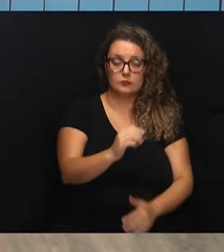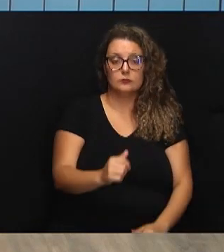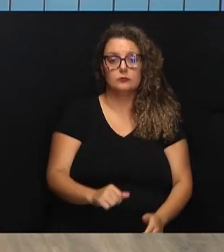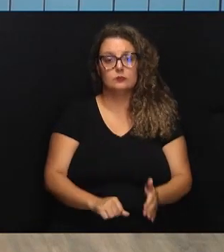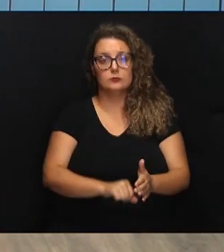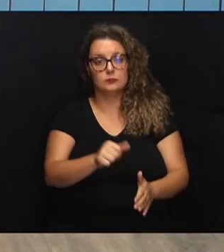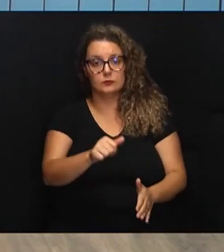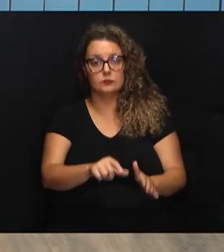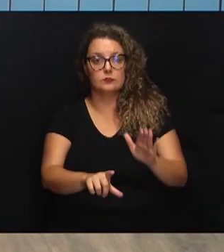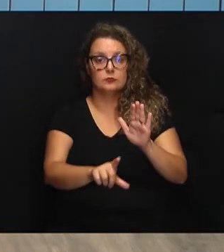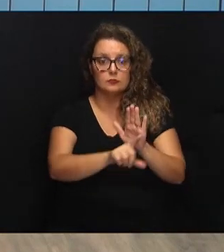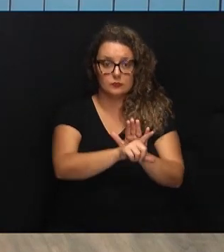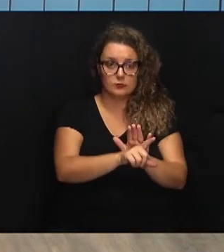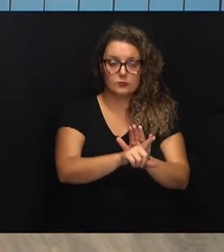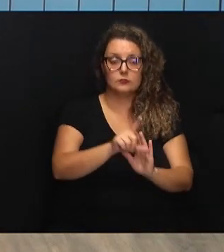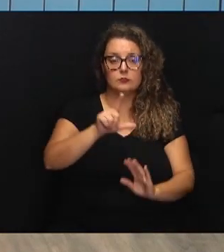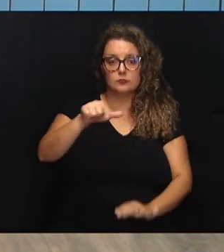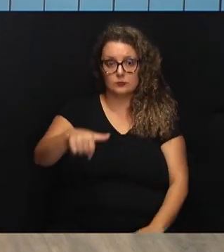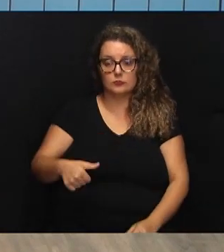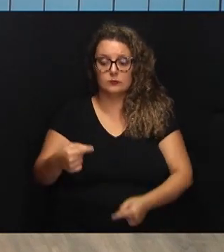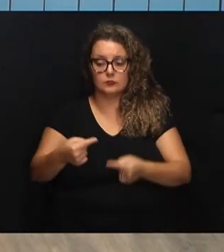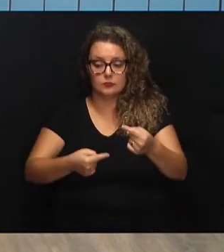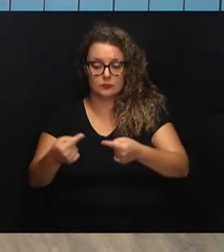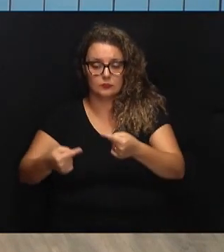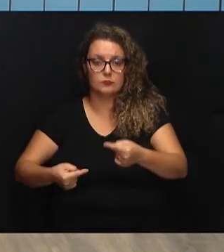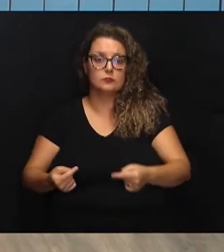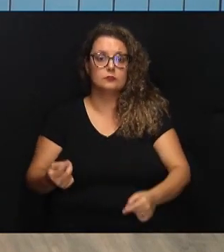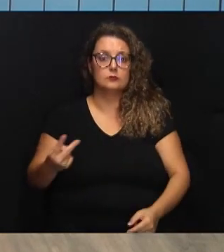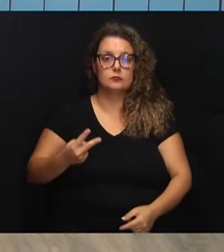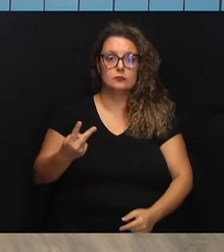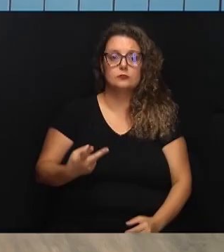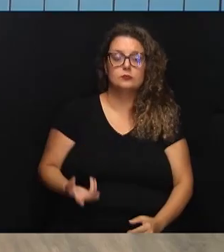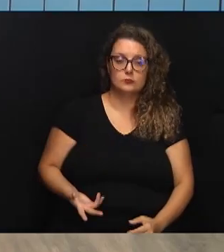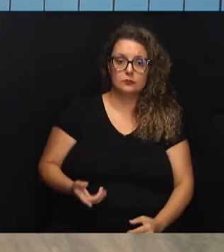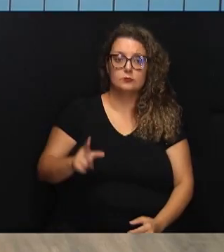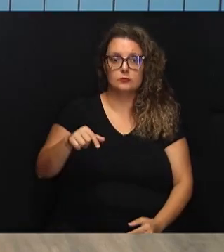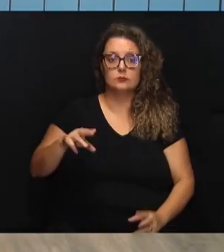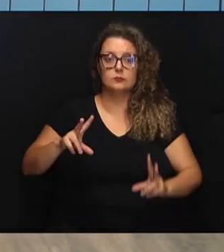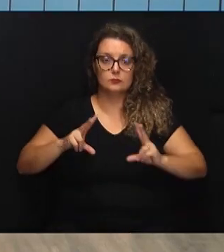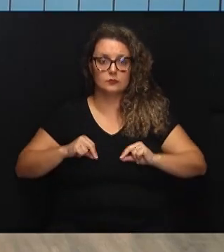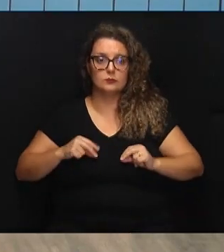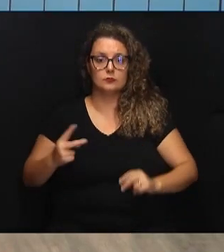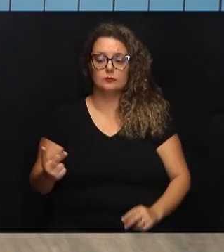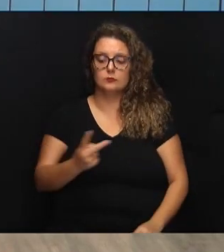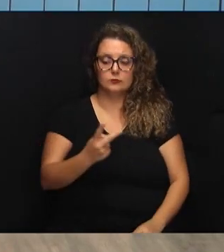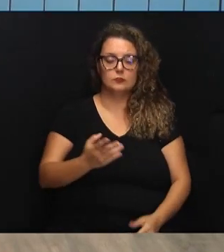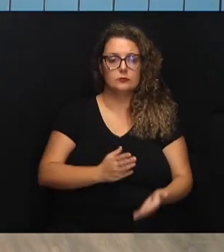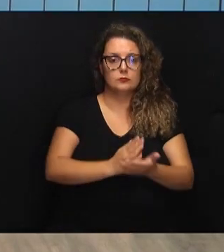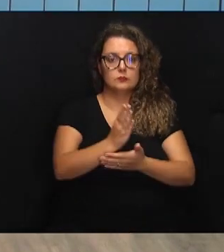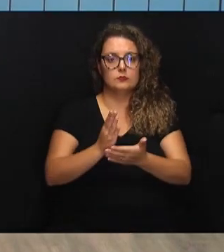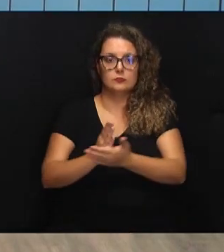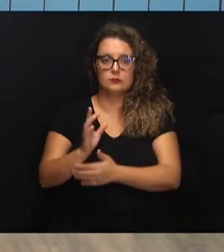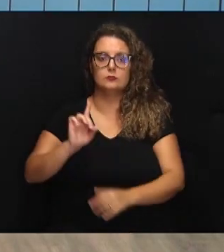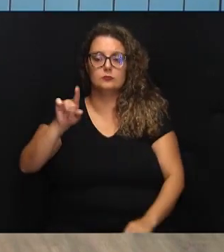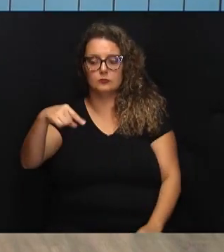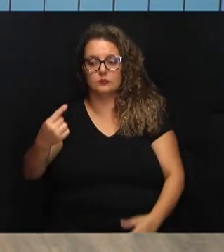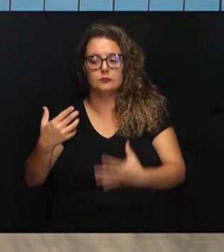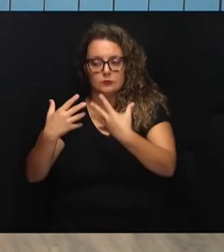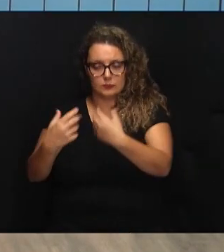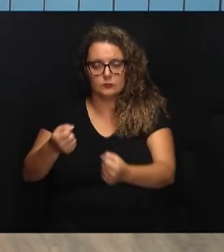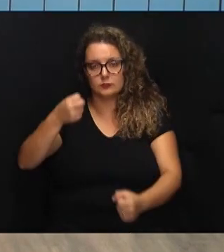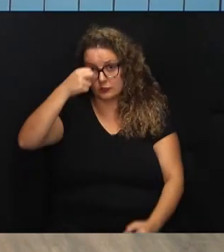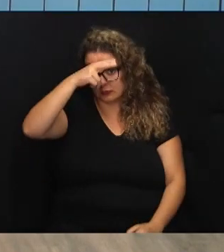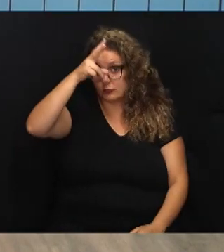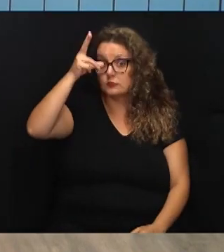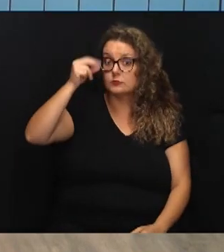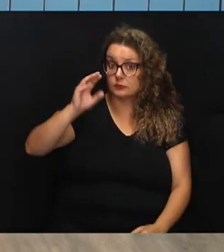na legalidade, em segunda discussão é o mérito, aí se aprovado nesses dois momentos, aí segue para a sanção do prefeito